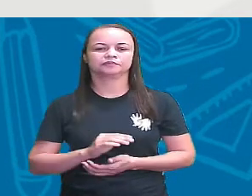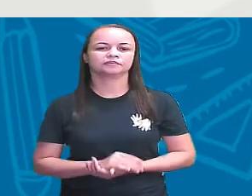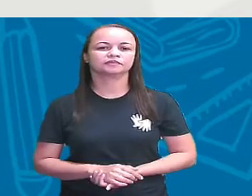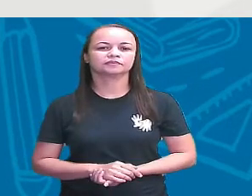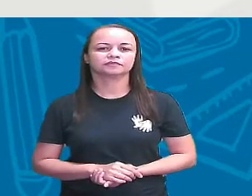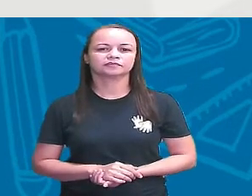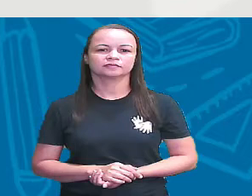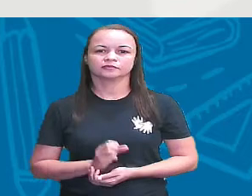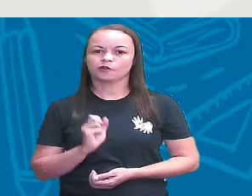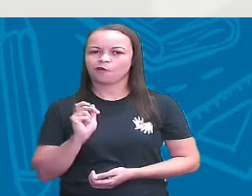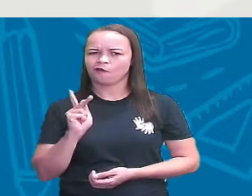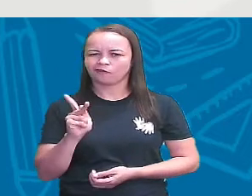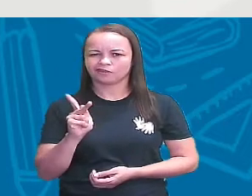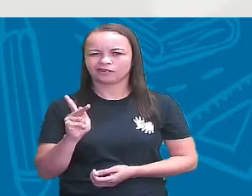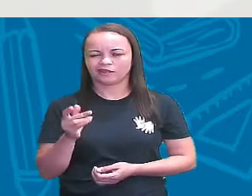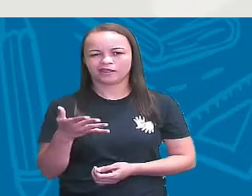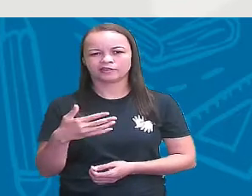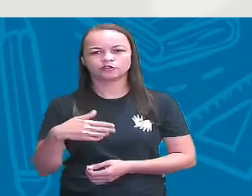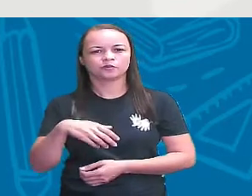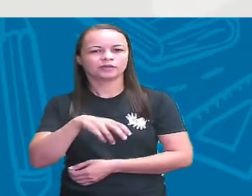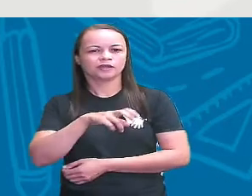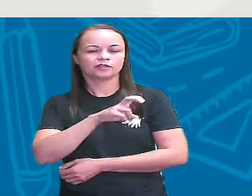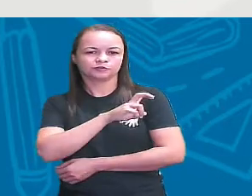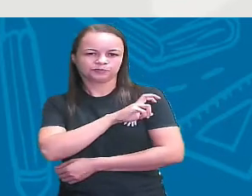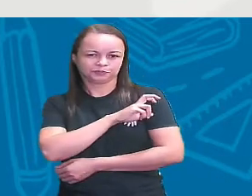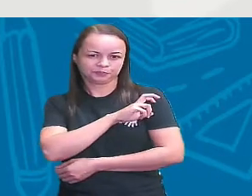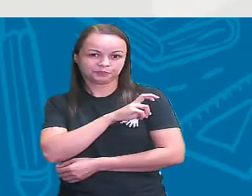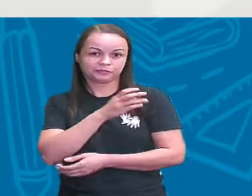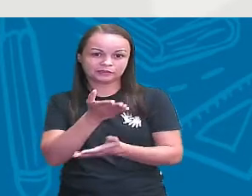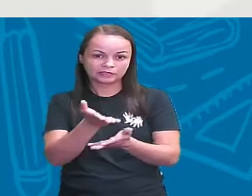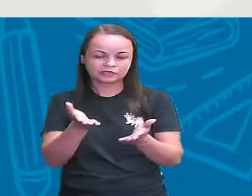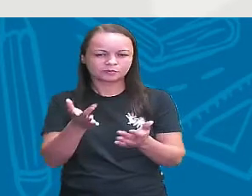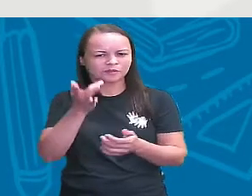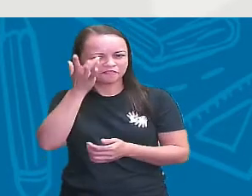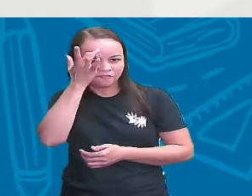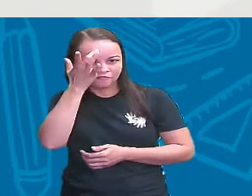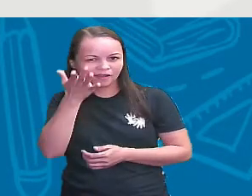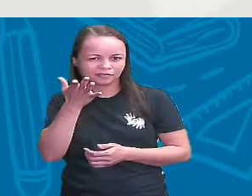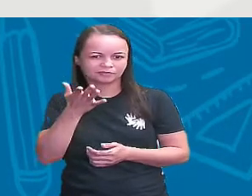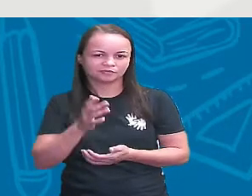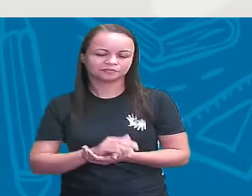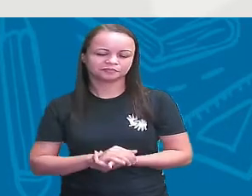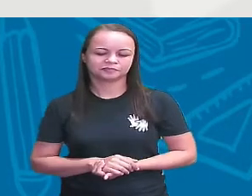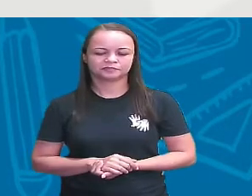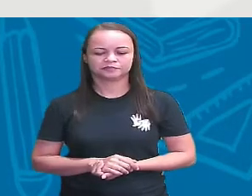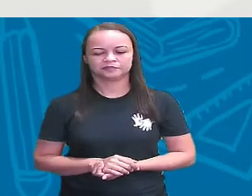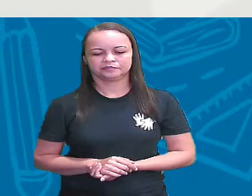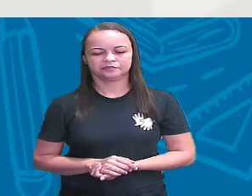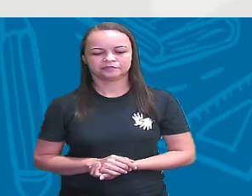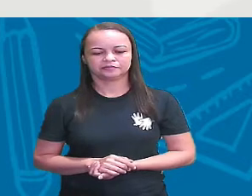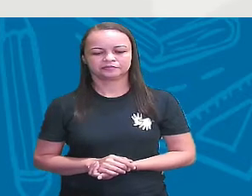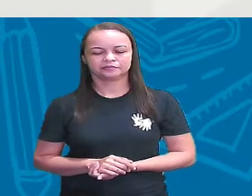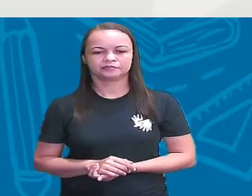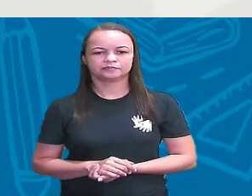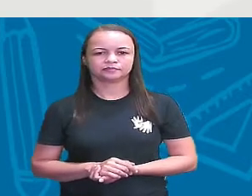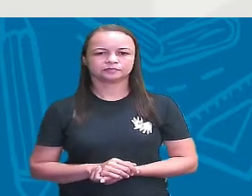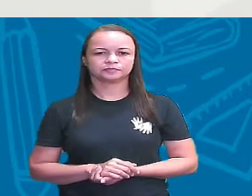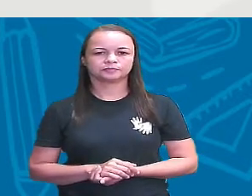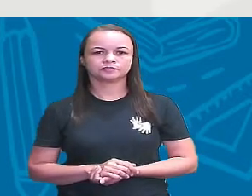centímetros. Ok, turminha de quinto ano, muito fácil, né? Isso